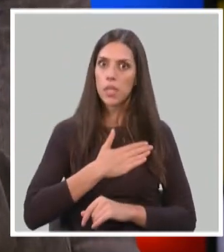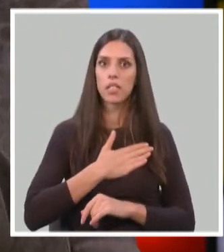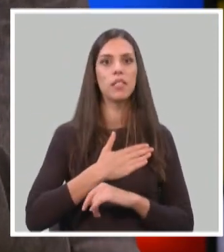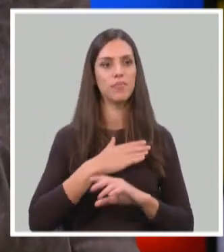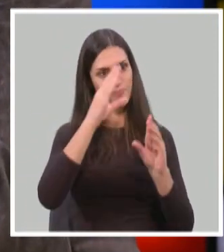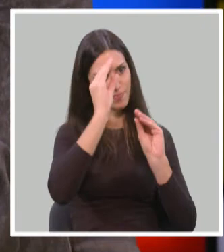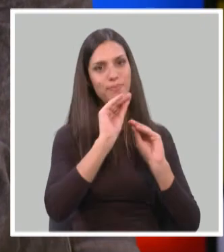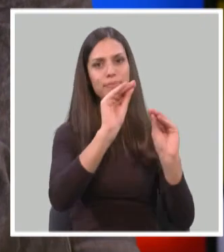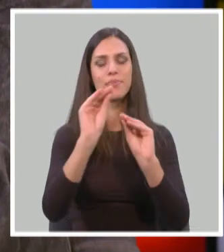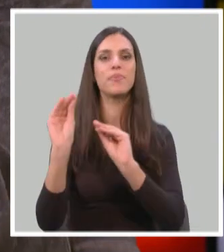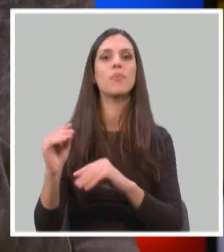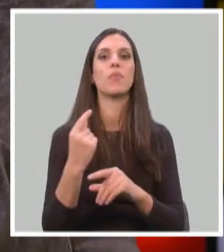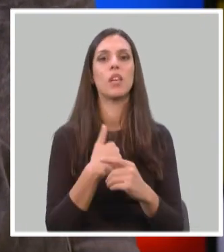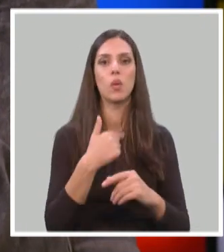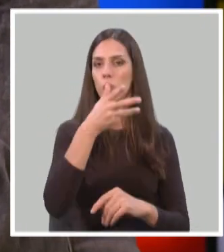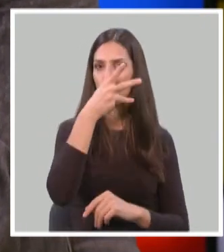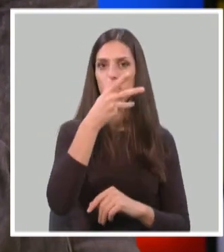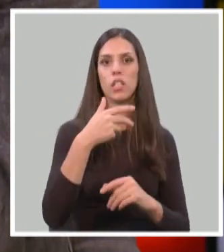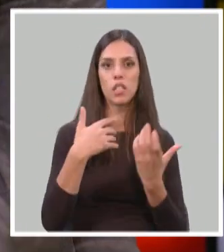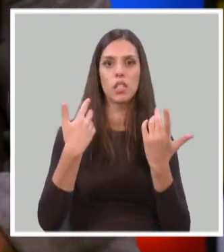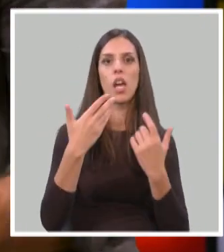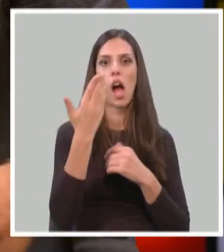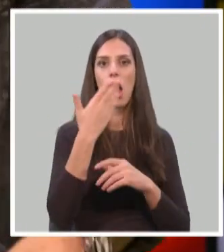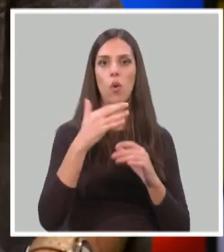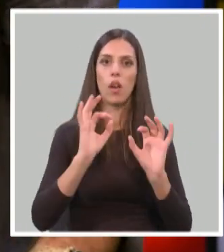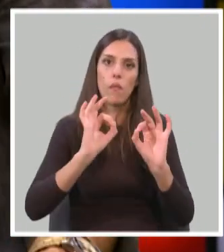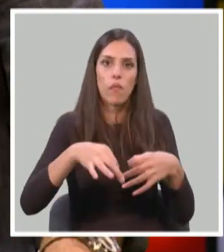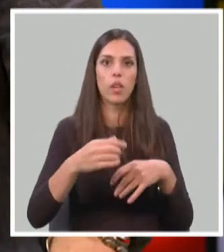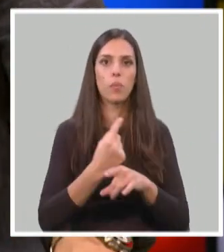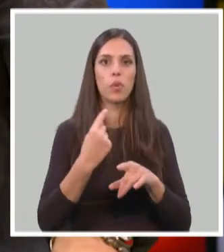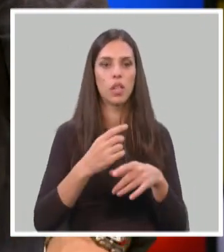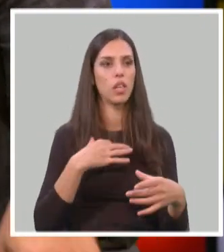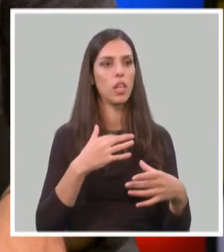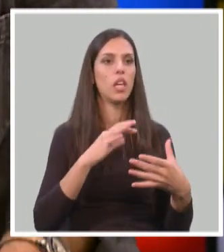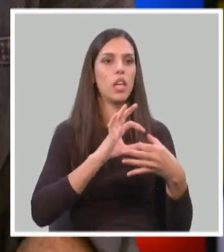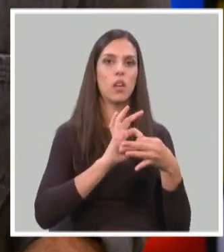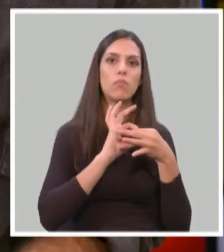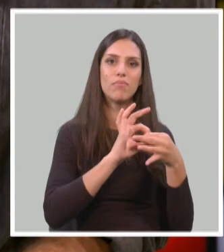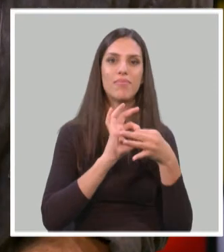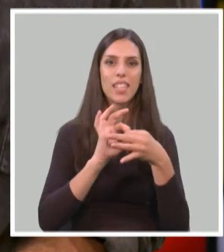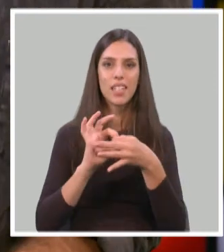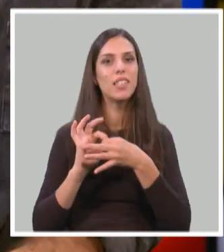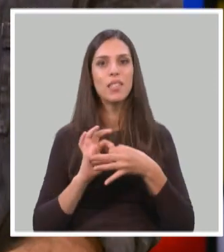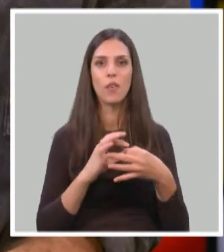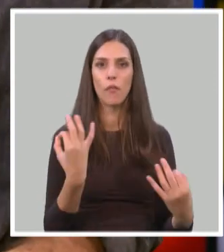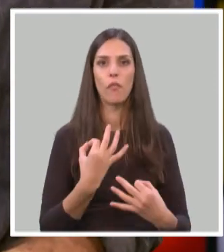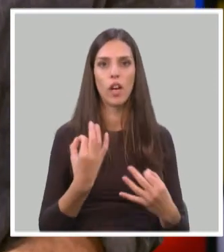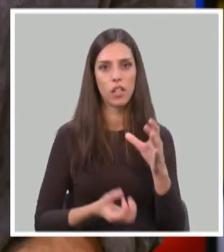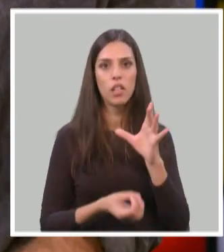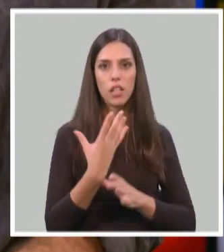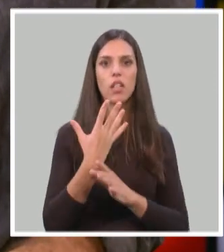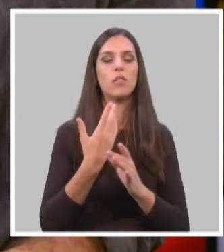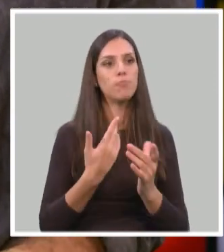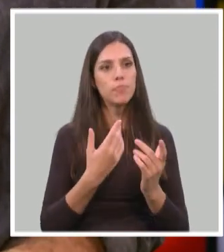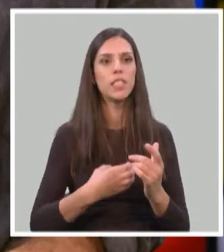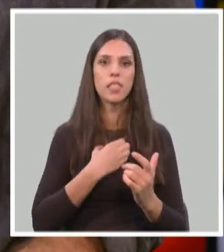consigo... Fico sempre muito triste quando acaba, porque crio uma ligação com as pessoas e sinto que passamos realmente